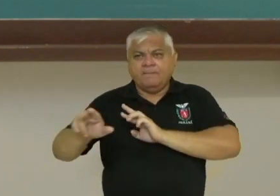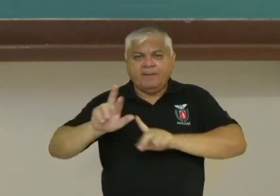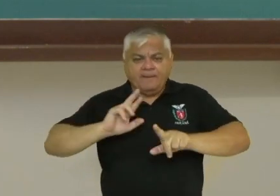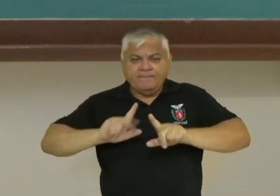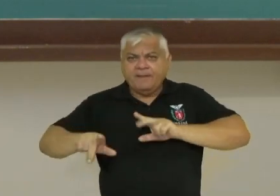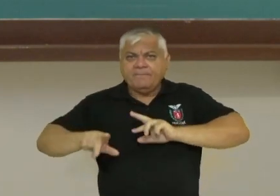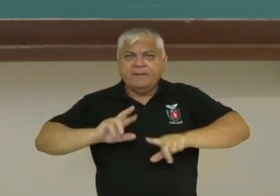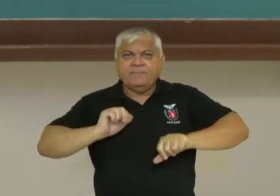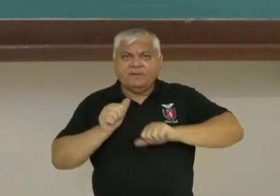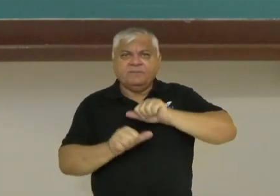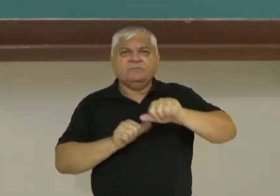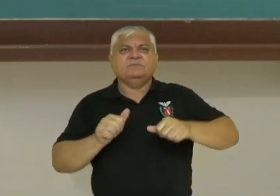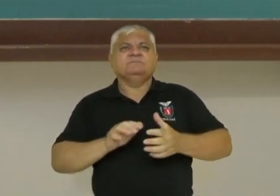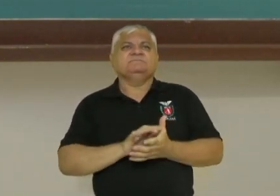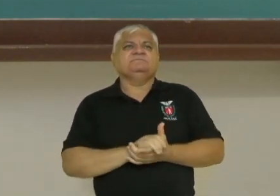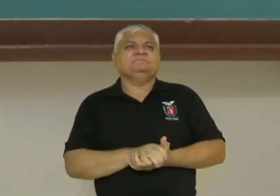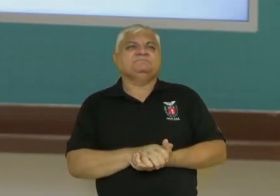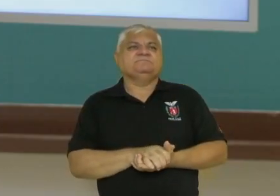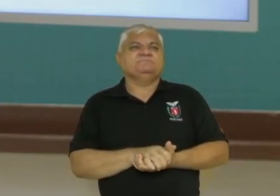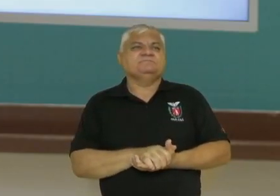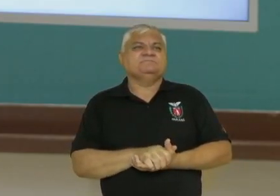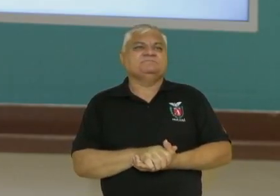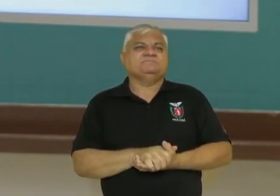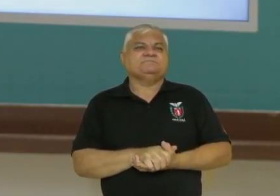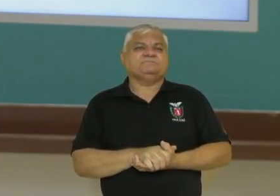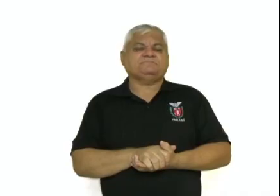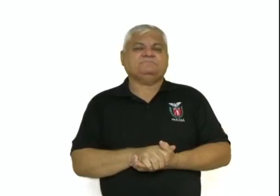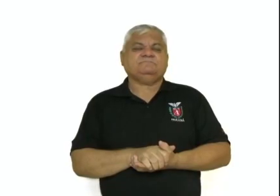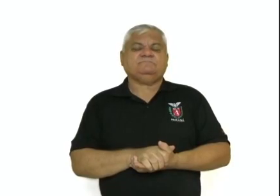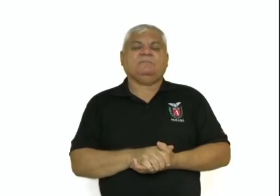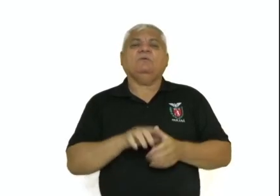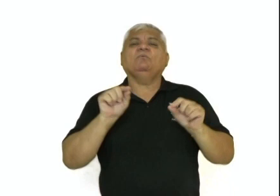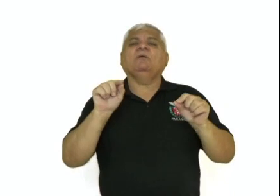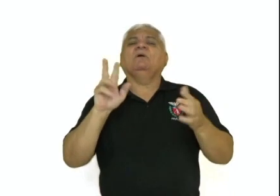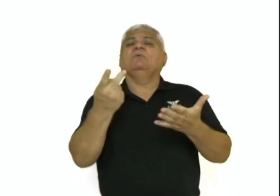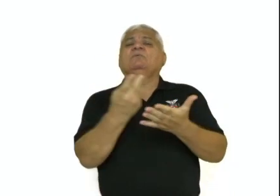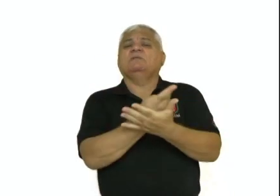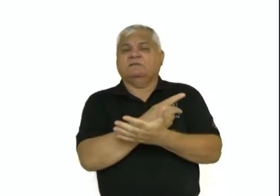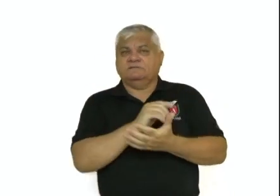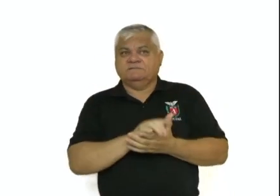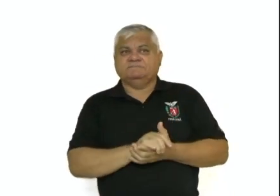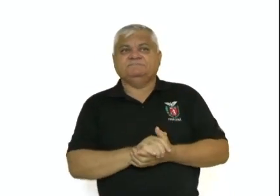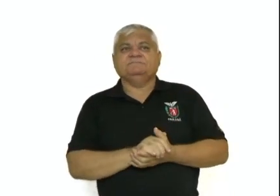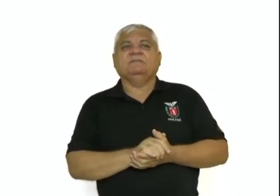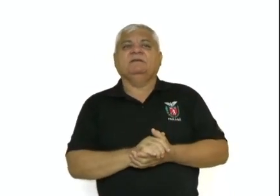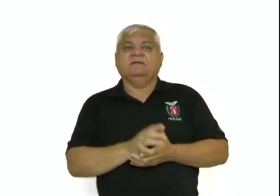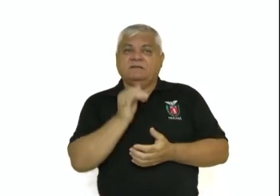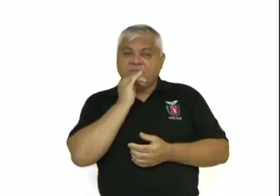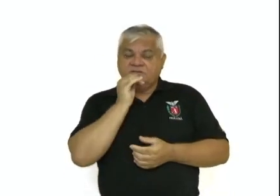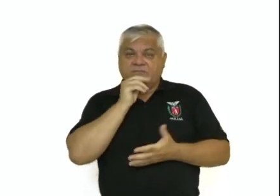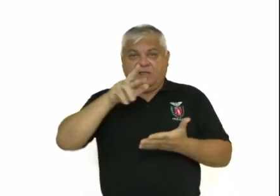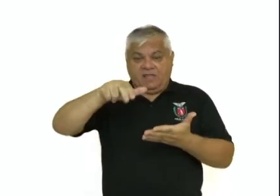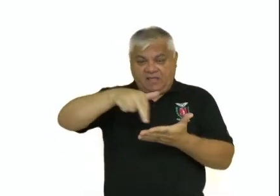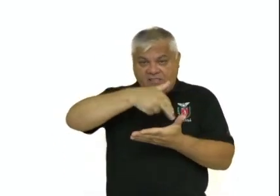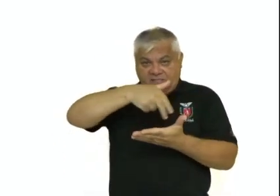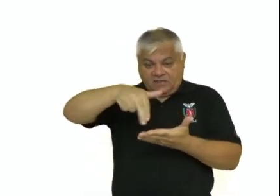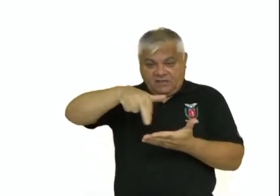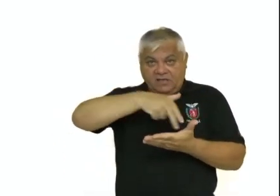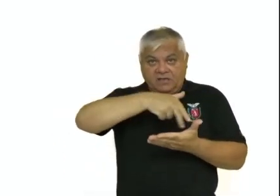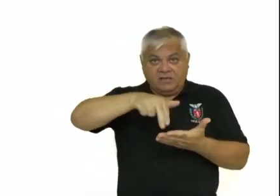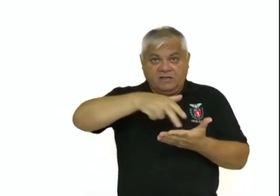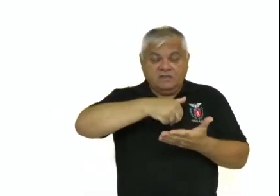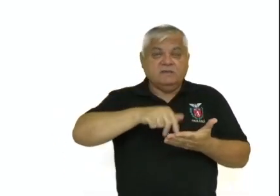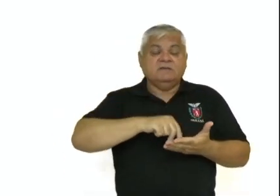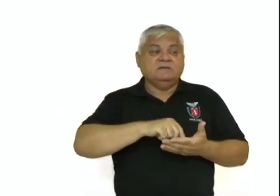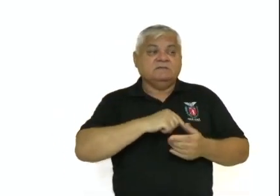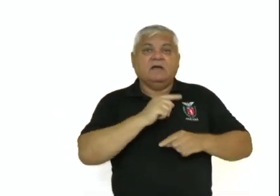etapas da vida do homem. Então, o que acontece nesse momento? A gente evolui da dança, de toda essa